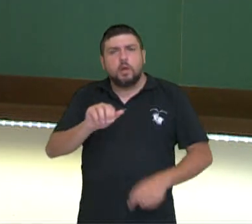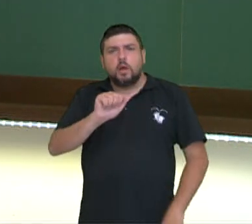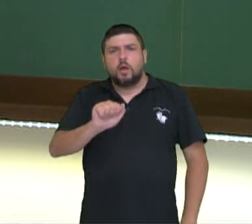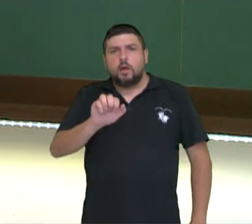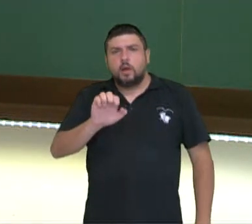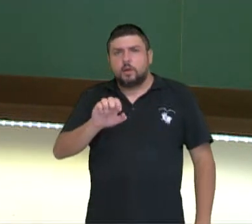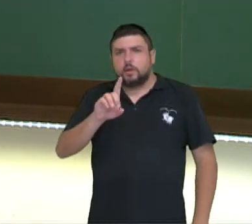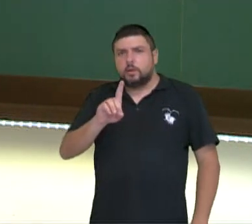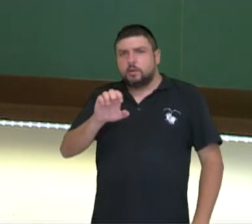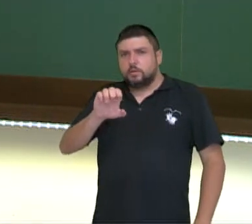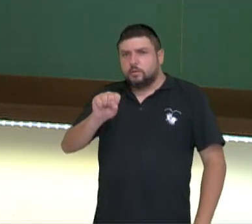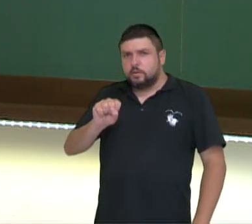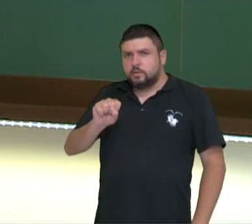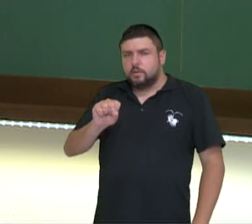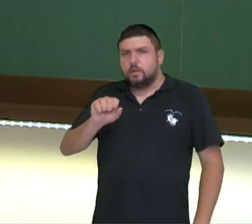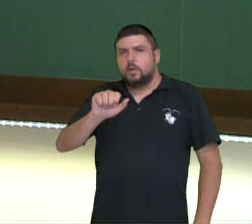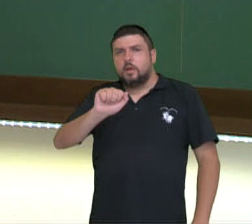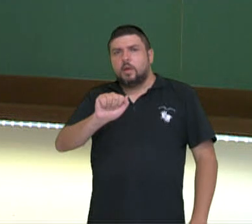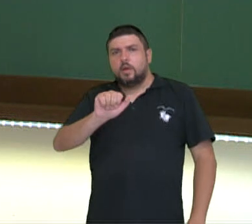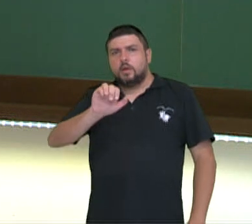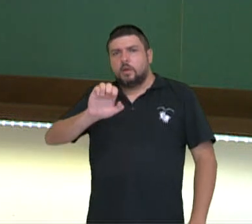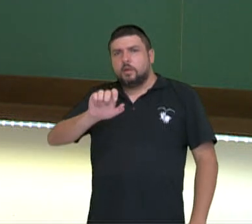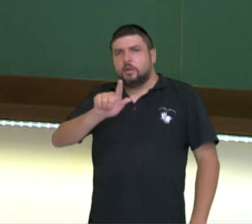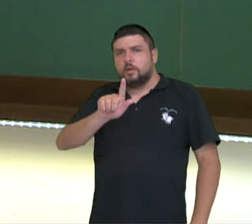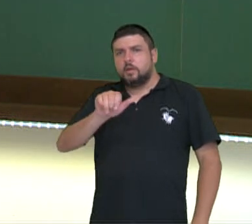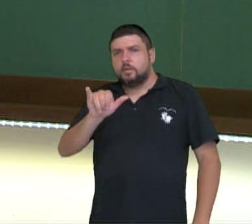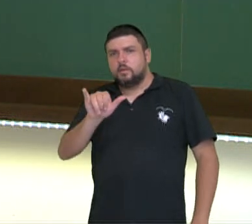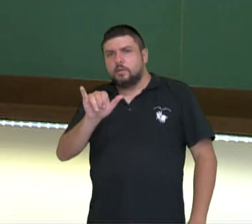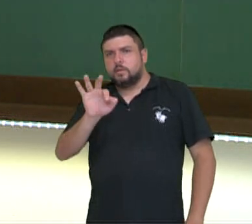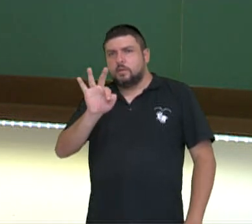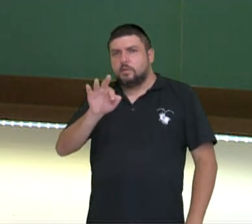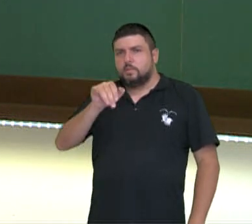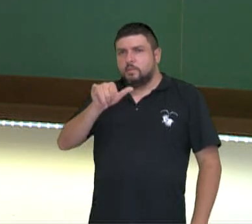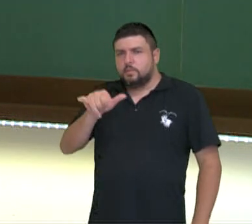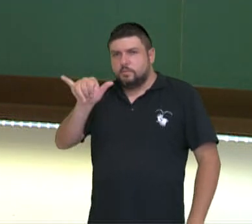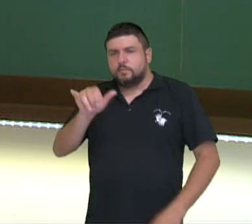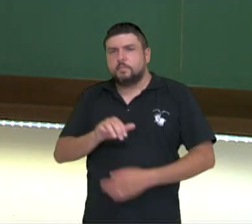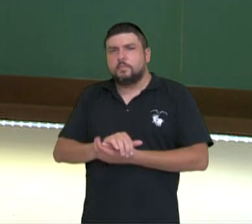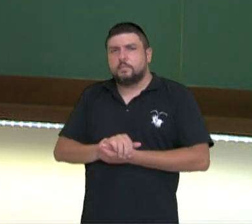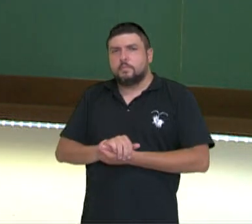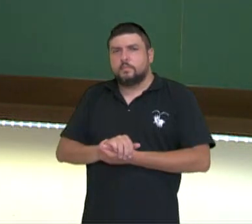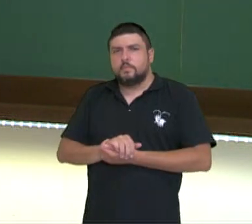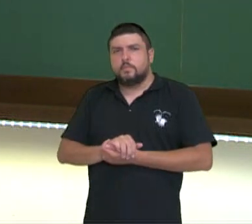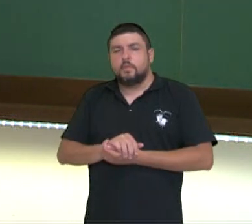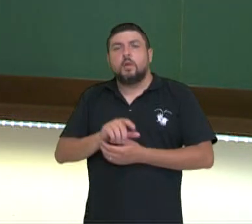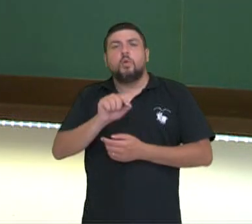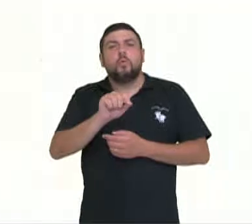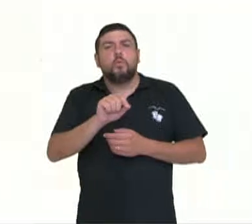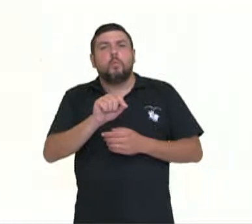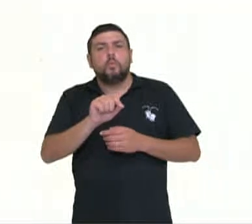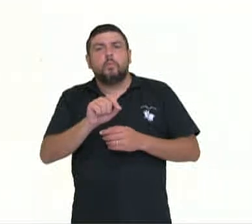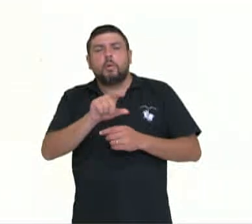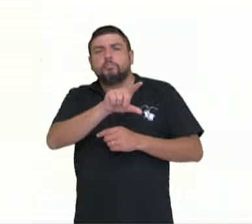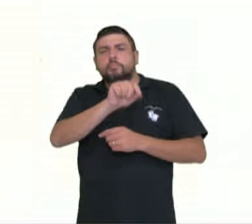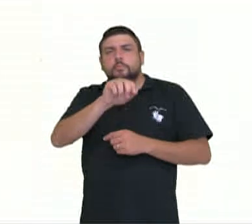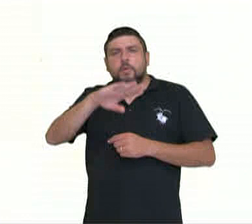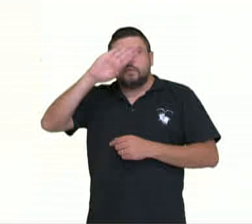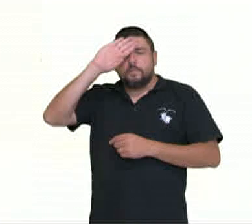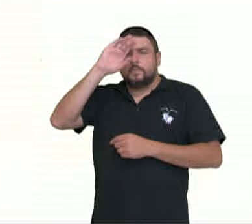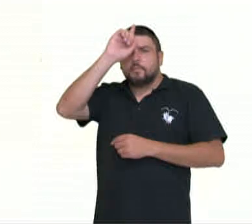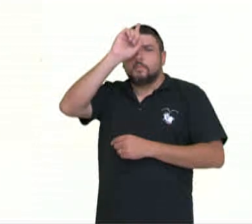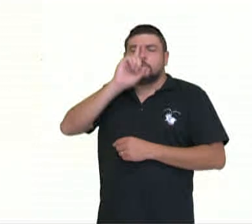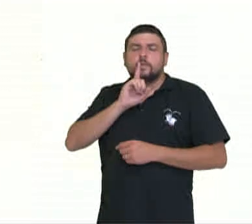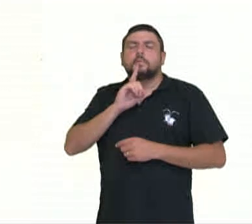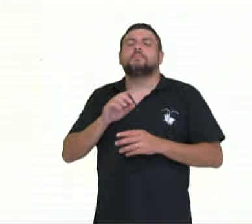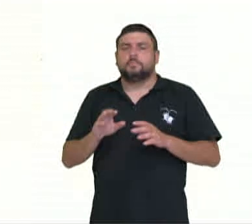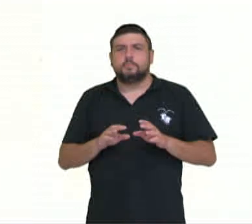como mosquito da dengue, que é o Aedes aegypti. Quem assinalou febre amarela acertou, pessoal. Então, esse